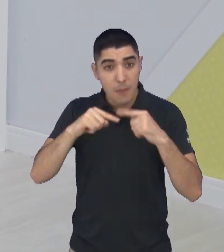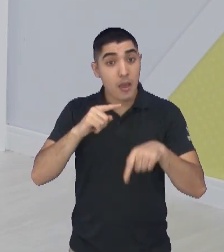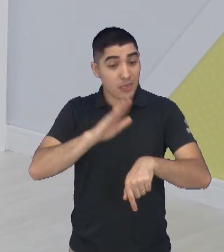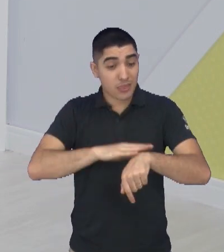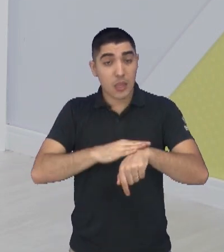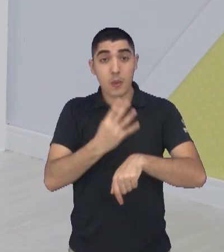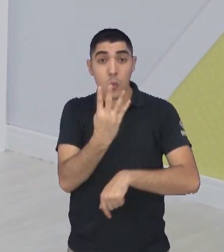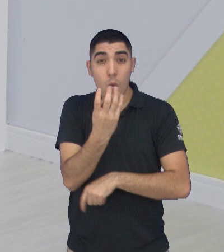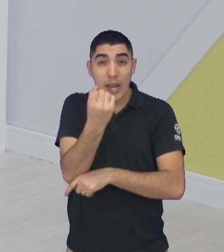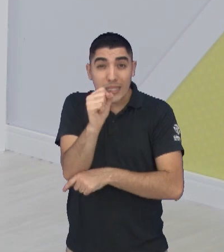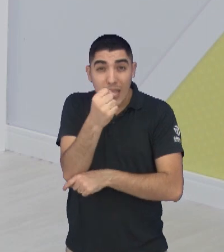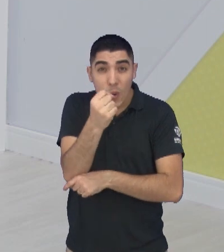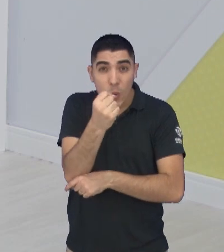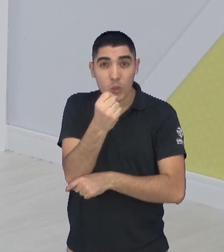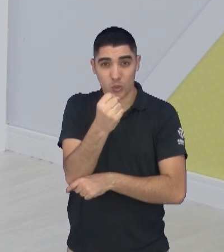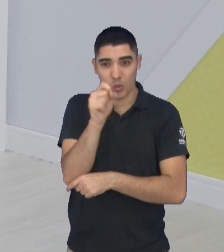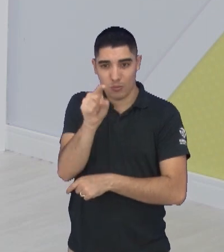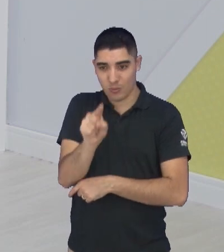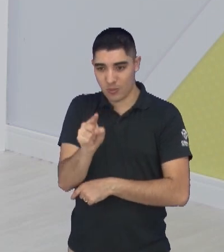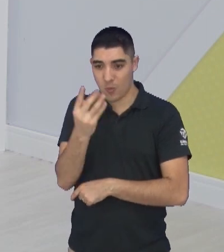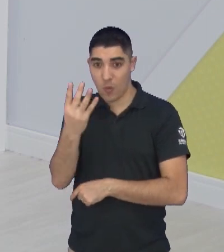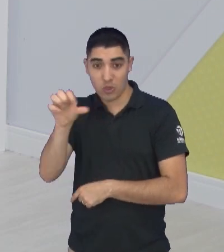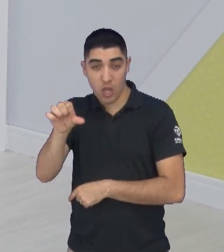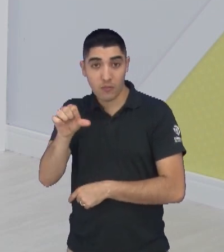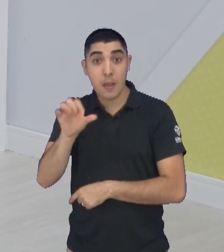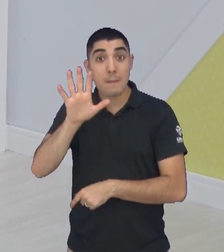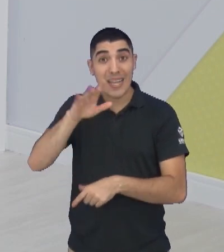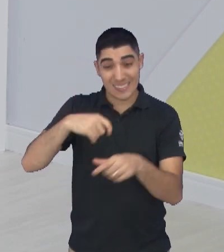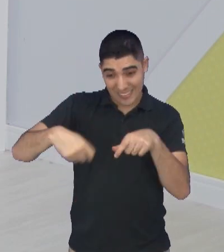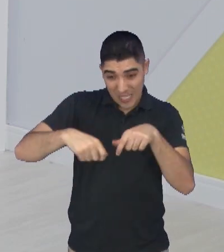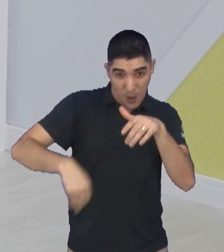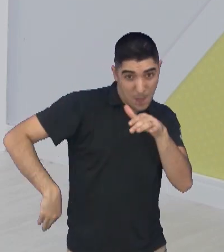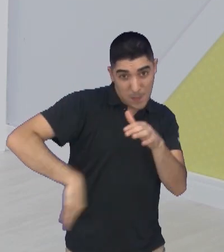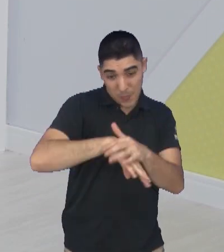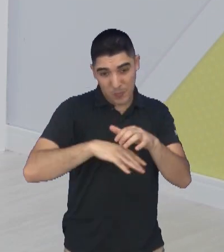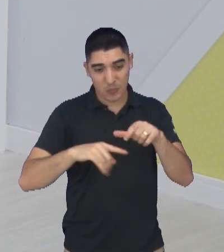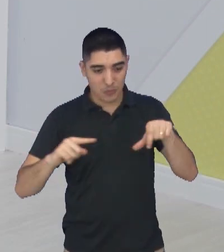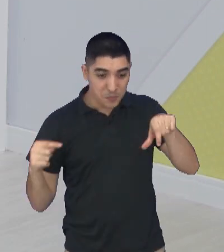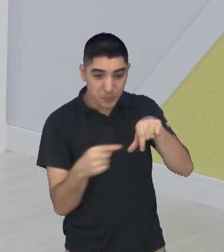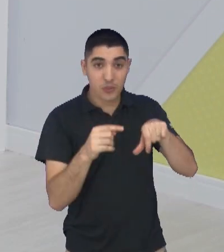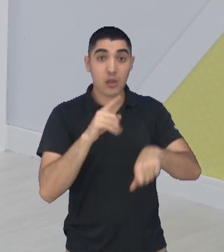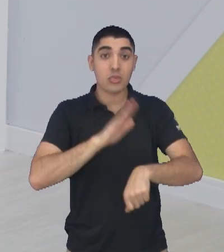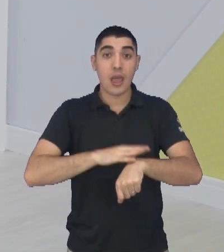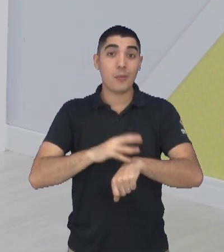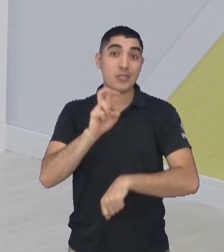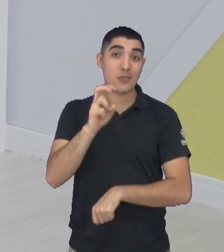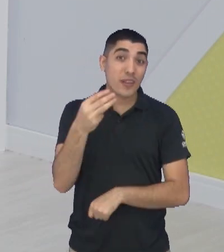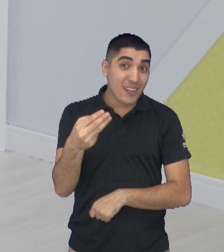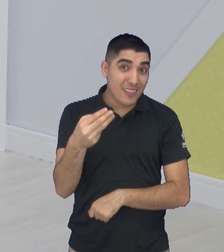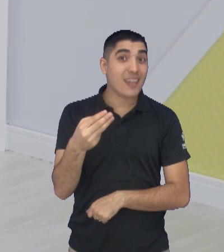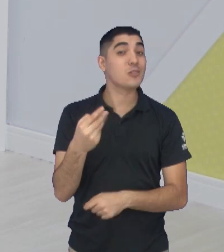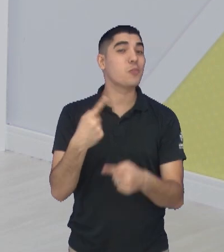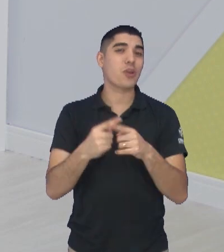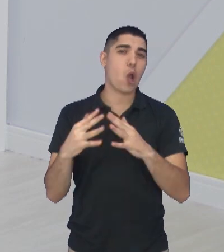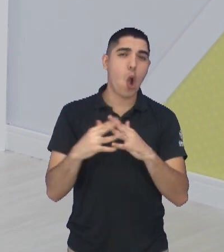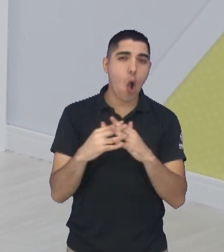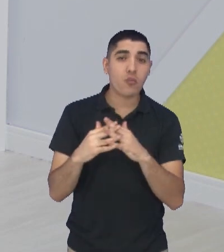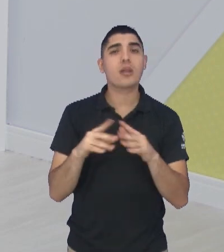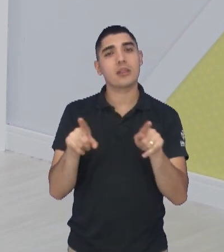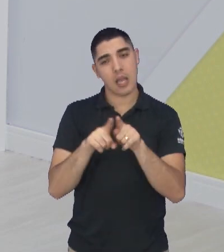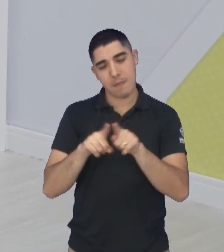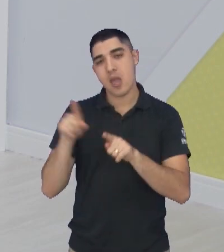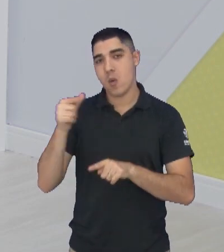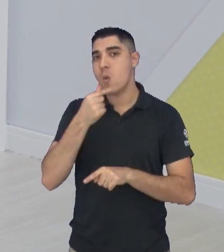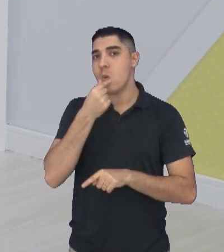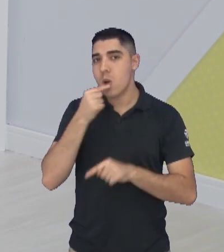e 49 a marcação do pênalti, o pênalti só foi cobrado aos 53. Ou seja, teve uma confusão ali e, obviamente, teve a checagem do VAR. Porém,